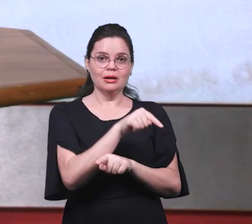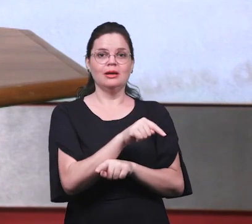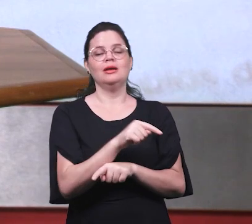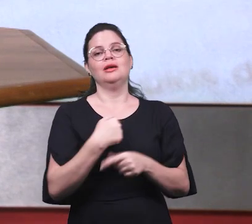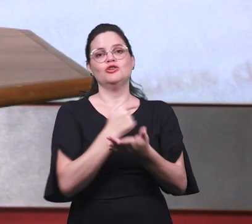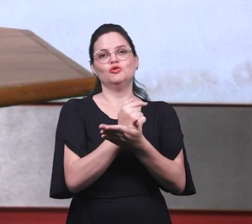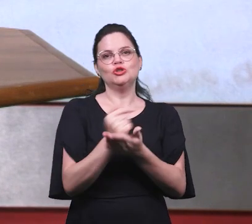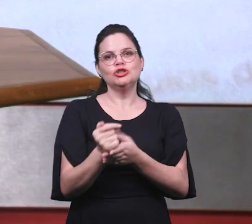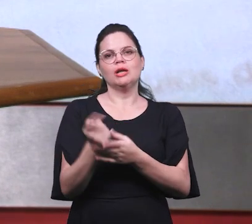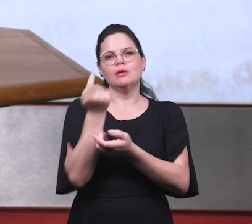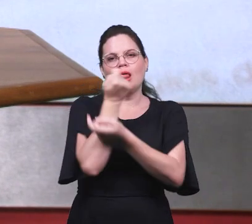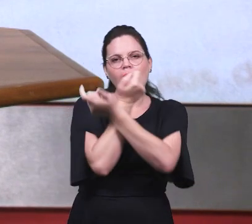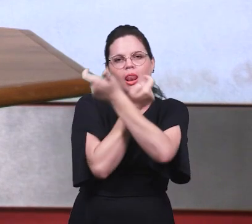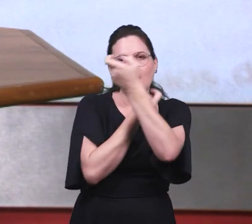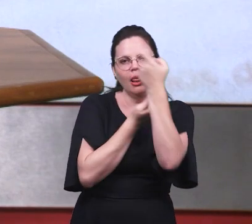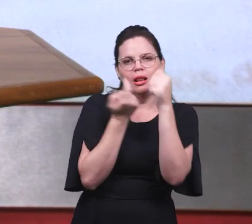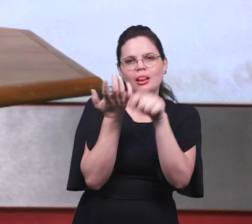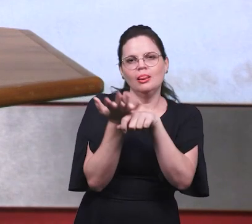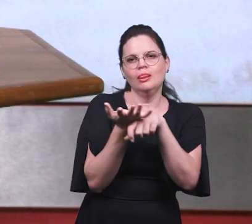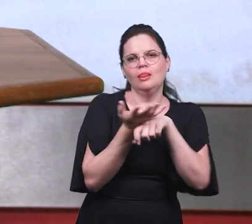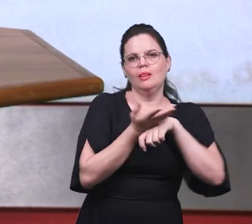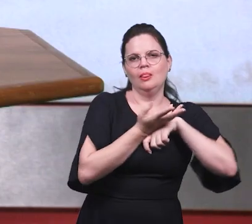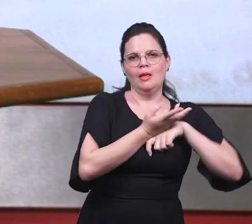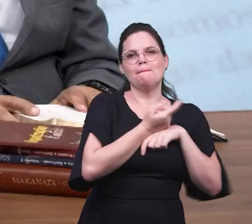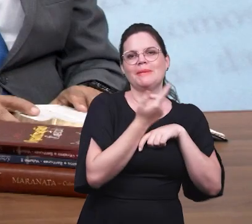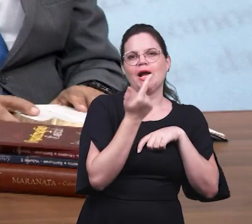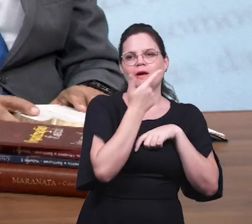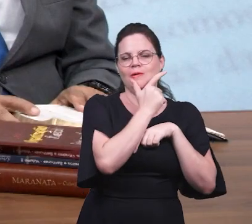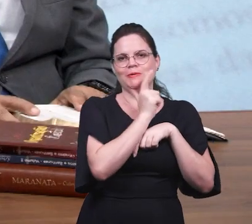alcançar o seu intento maligno.